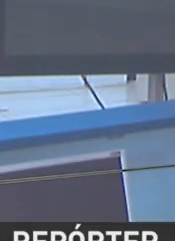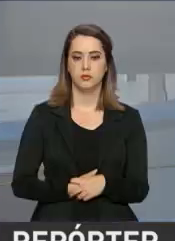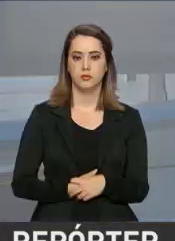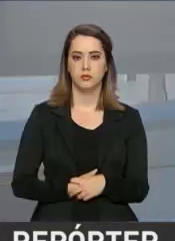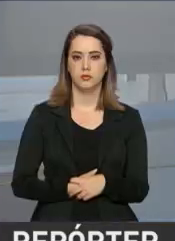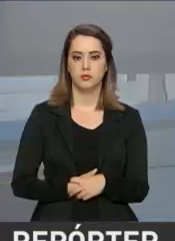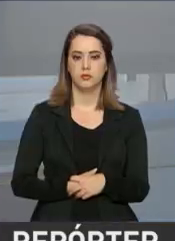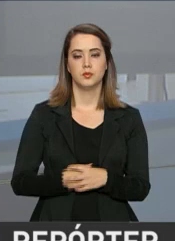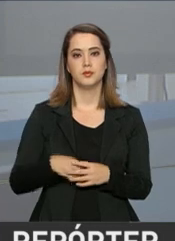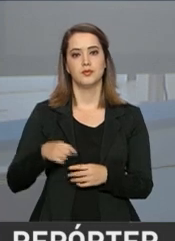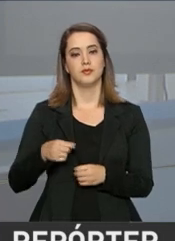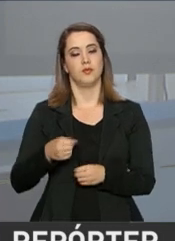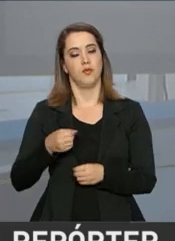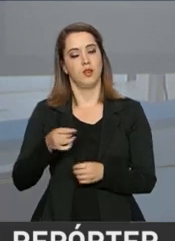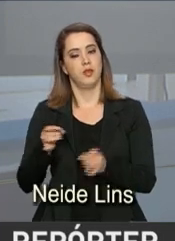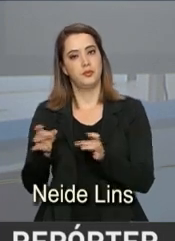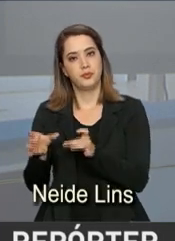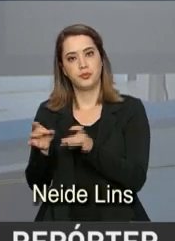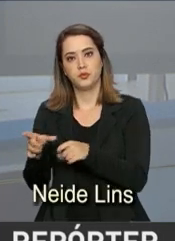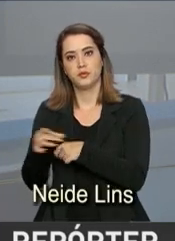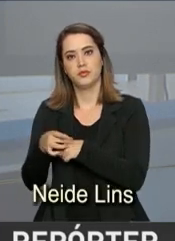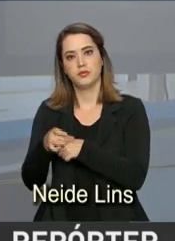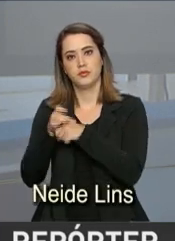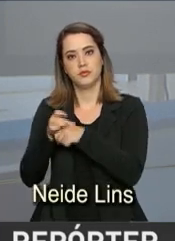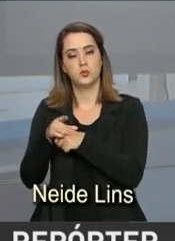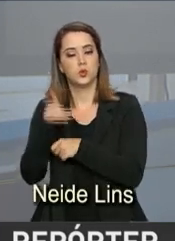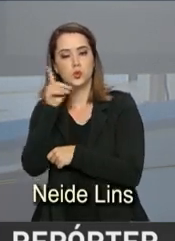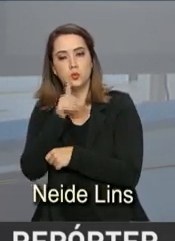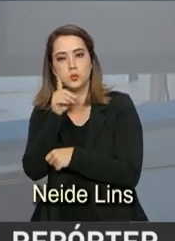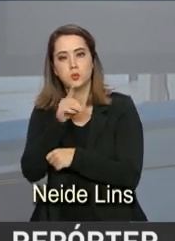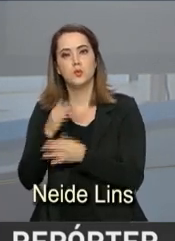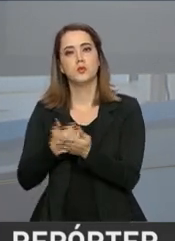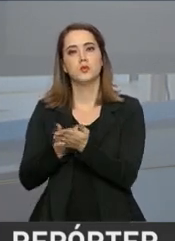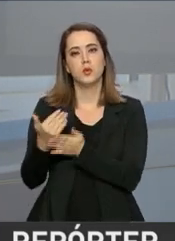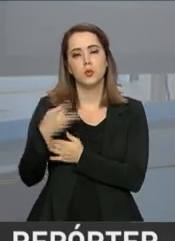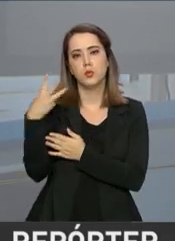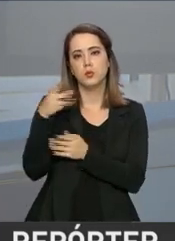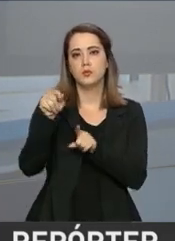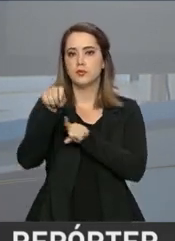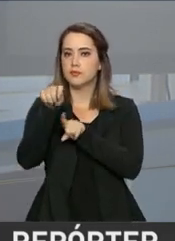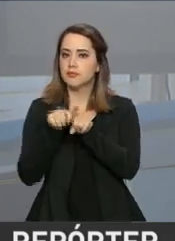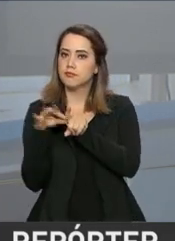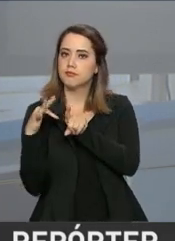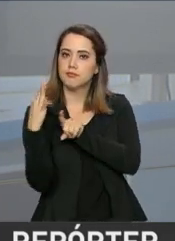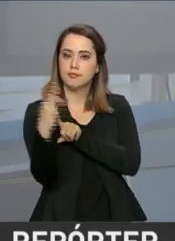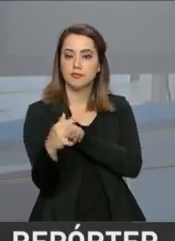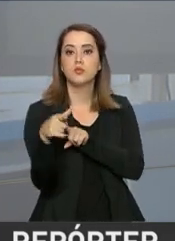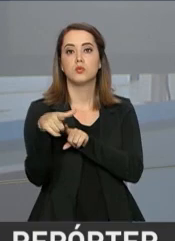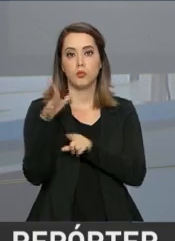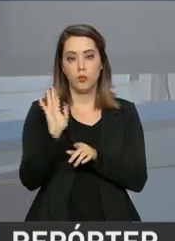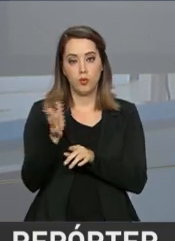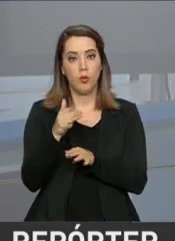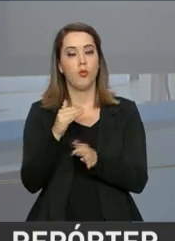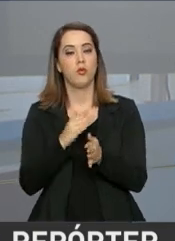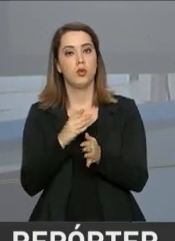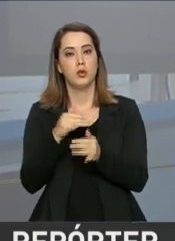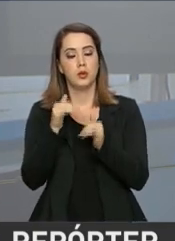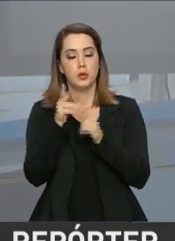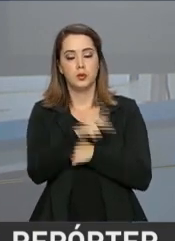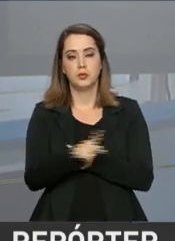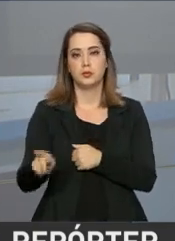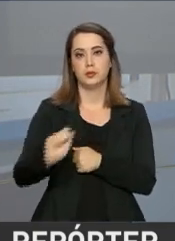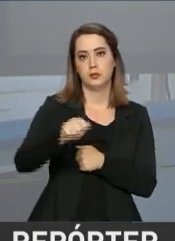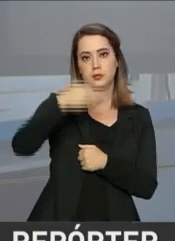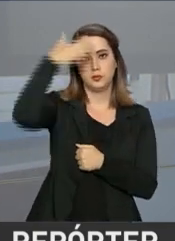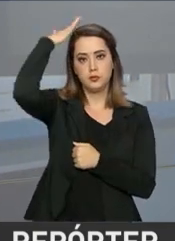exportações de carne bovina para os Estados Unidos devem começar em três meses daqui a pouco o presidente em exercício Michel Temer vai